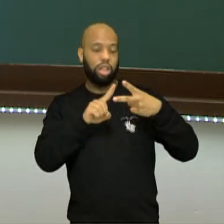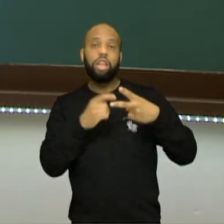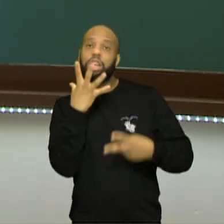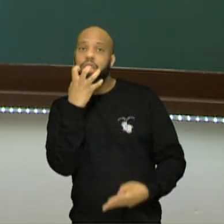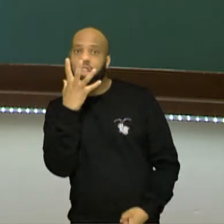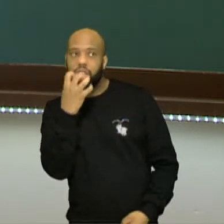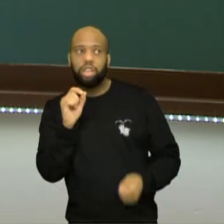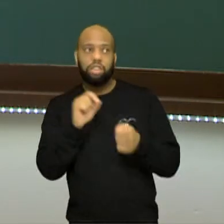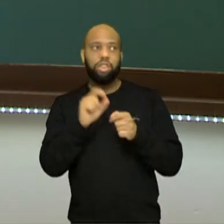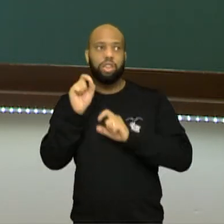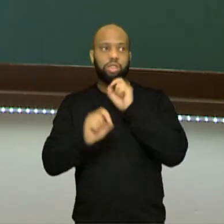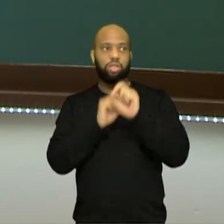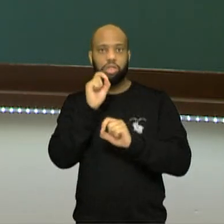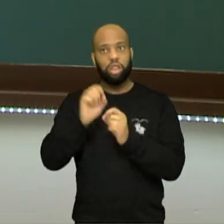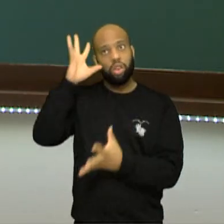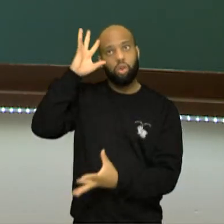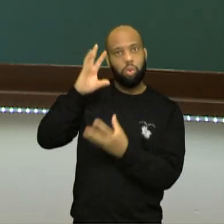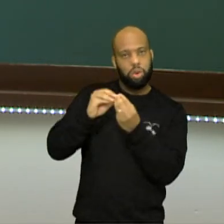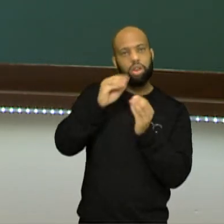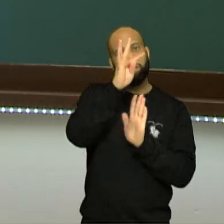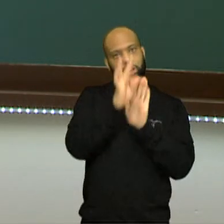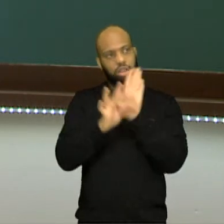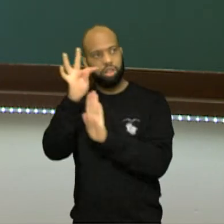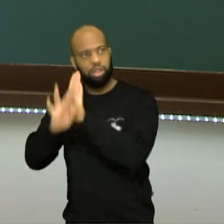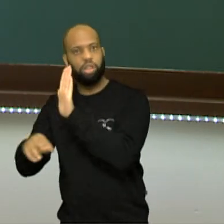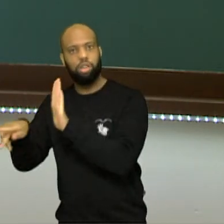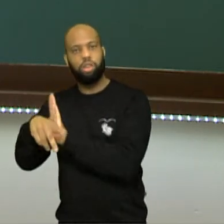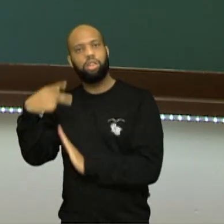Nietzsche, fizemos uma interpretação do